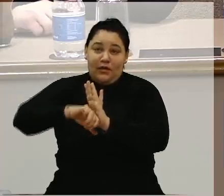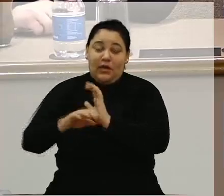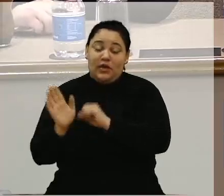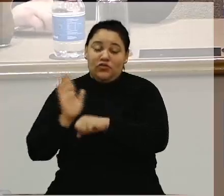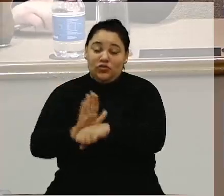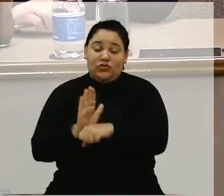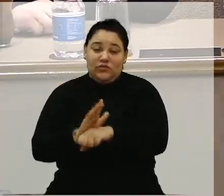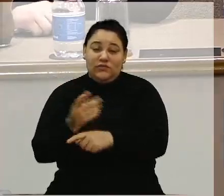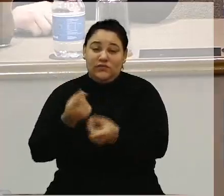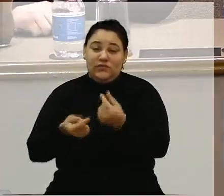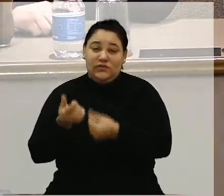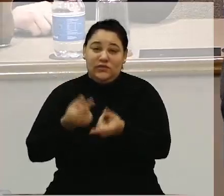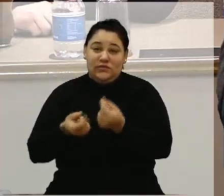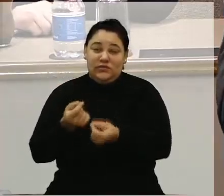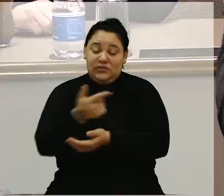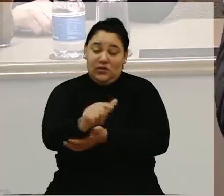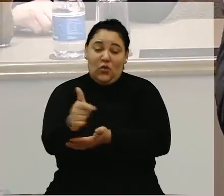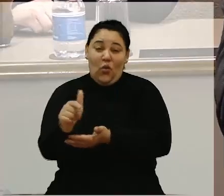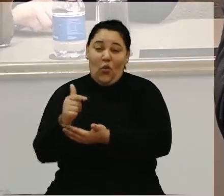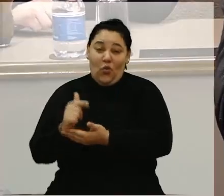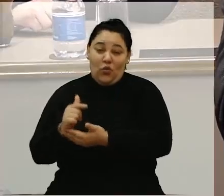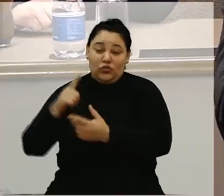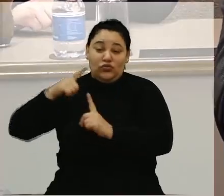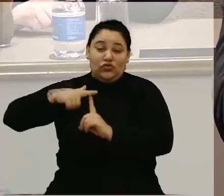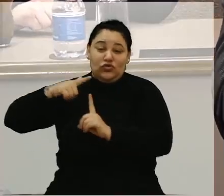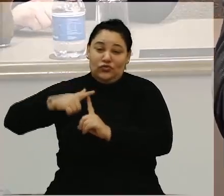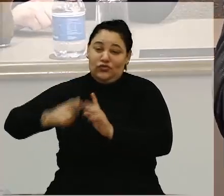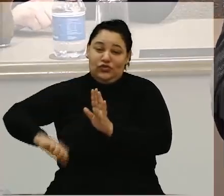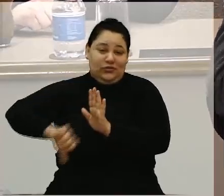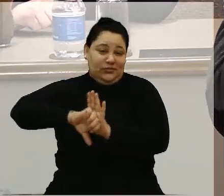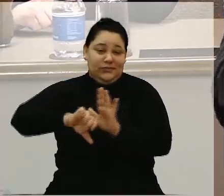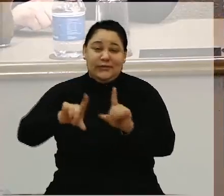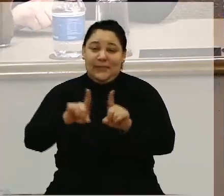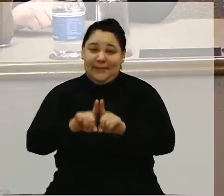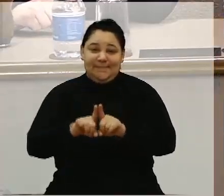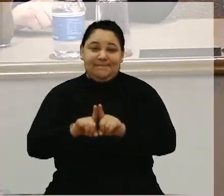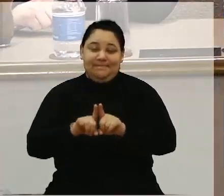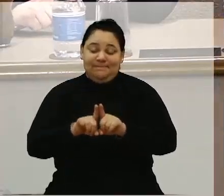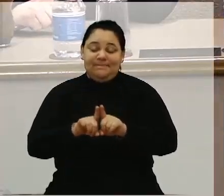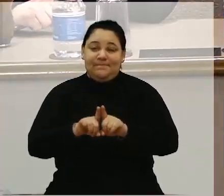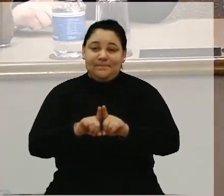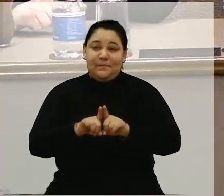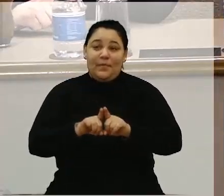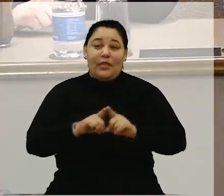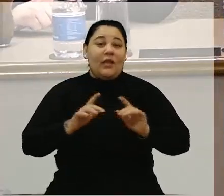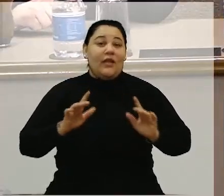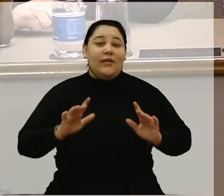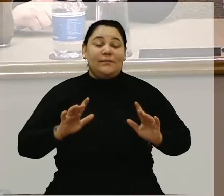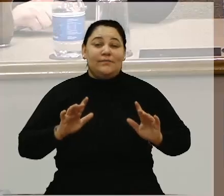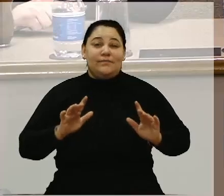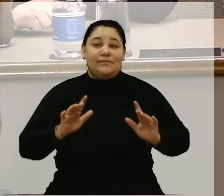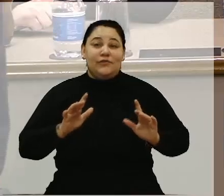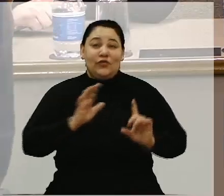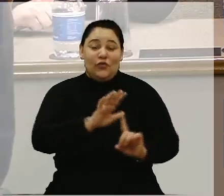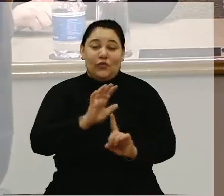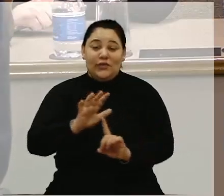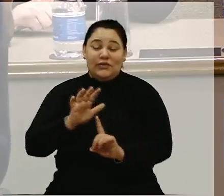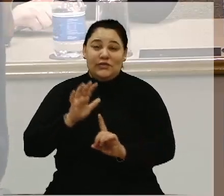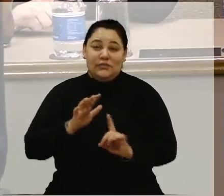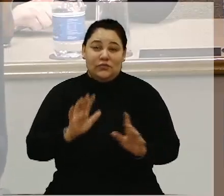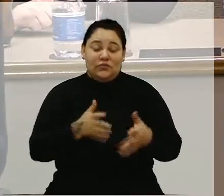financiamento a outros tipos de crimes. Ela incentiva a